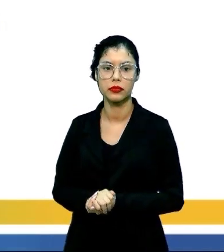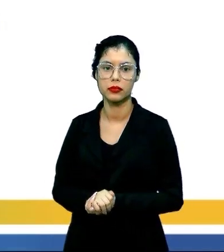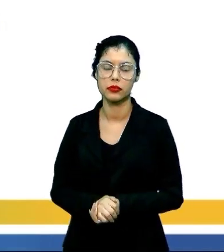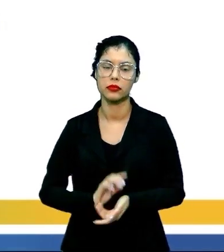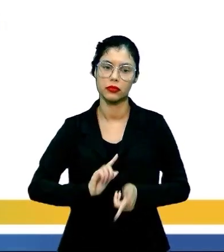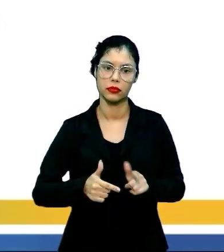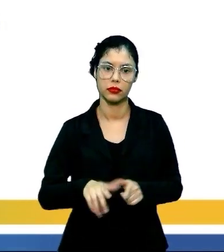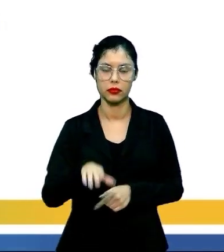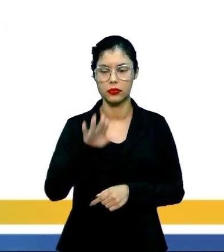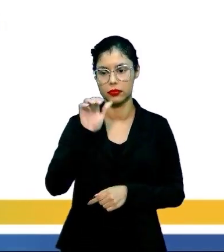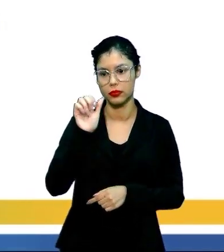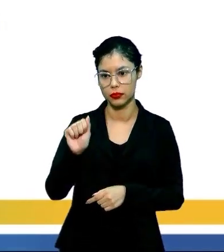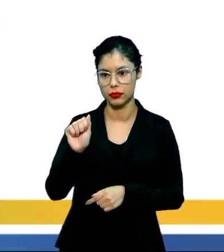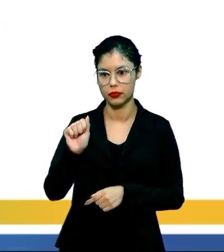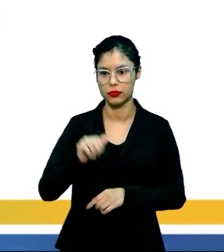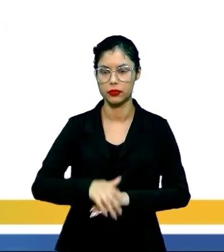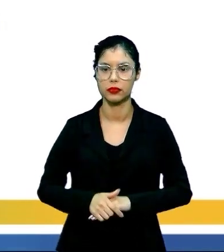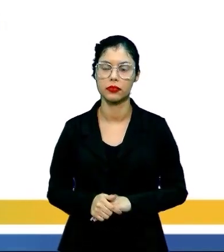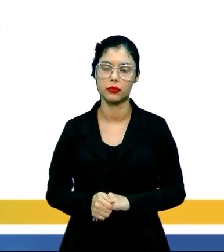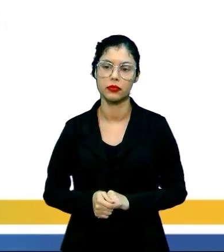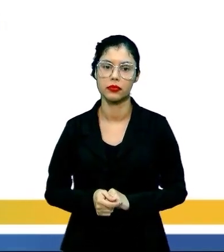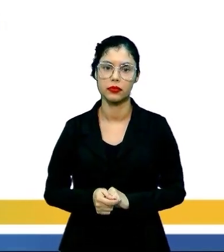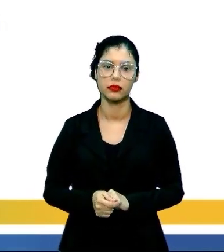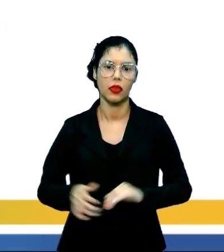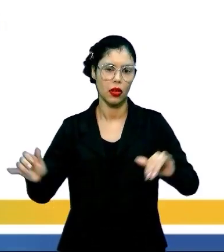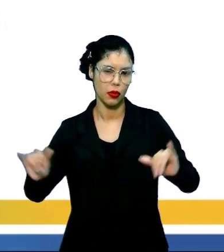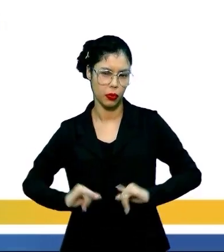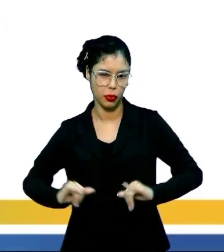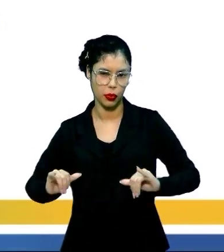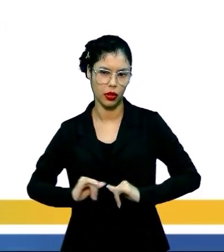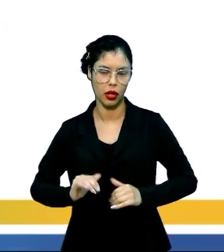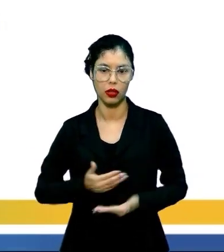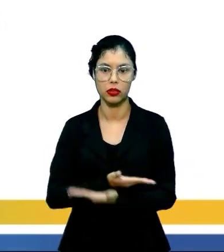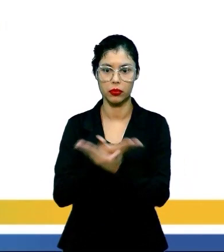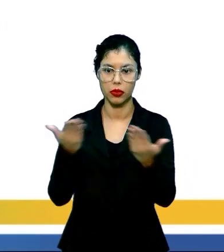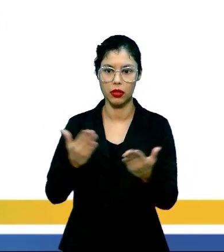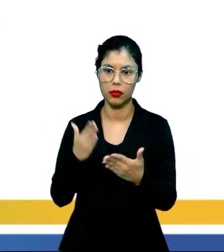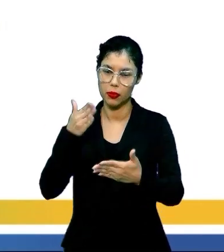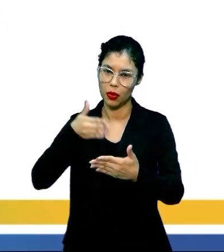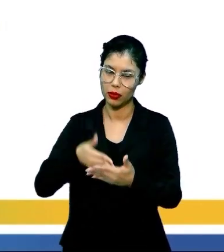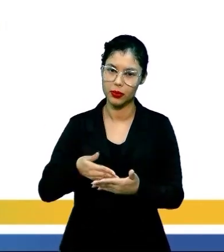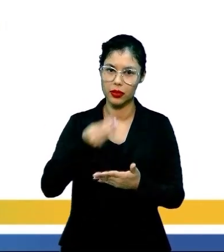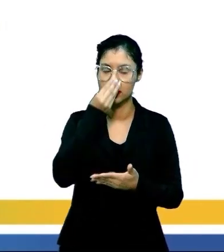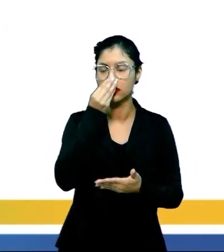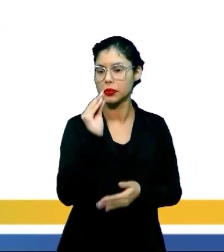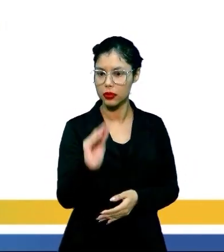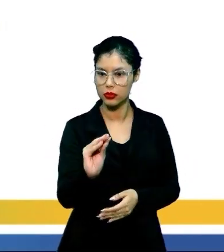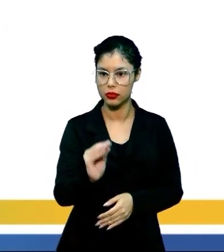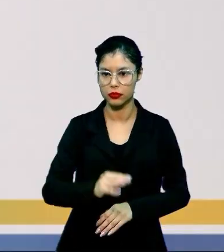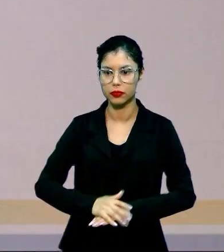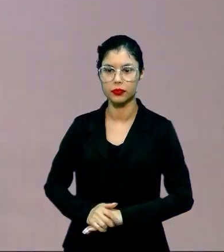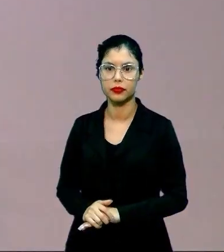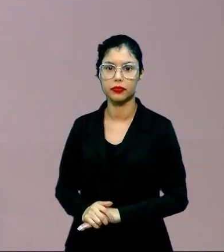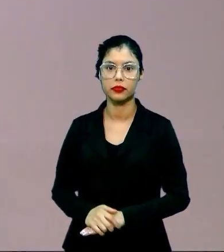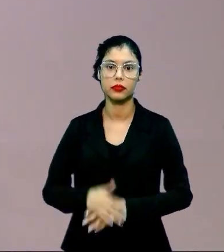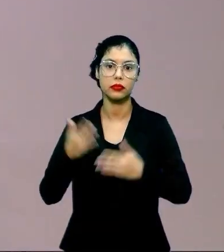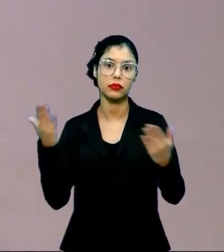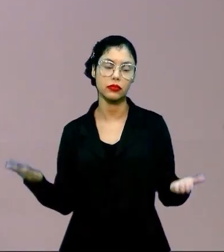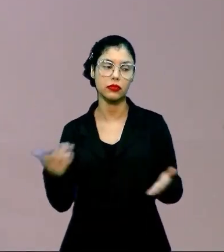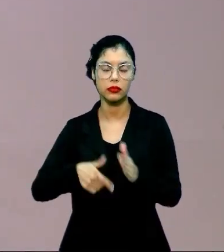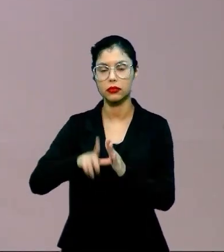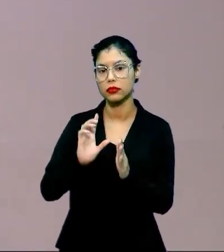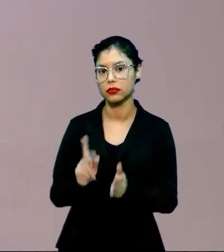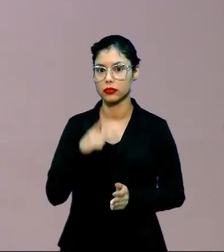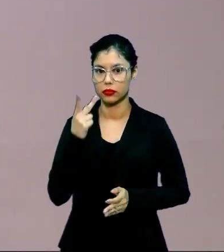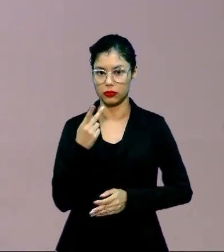nossa resposta é a letra A, é o sofrimento tácito diante dos limites impostos pela discriminação. Então, se antes